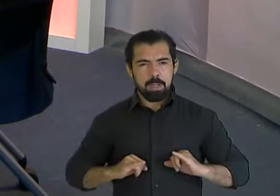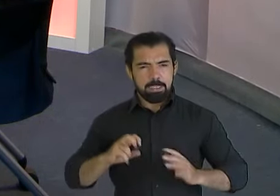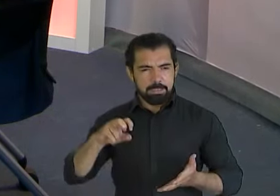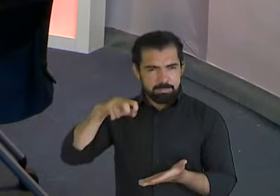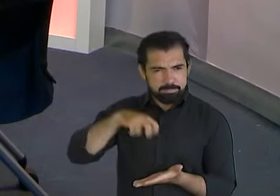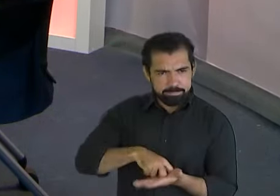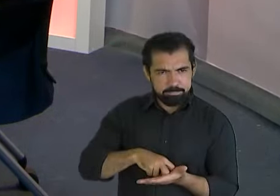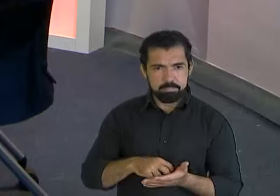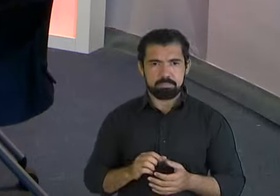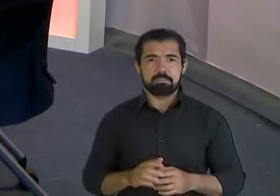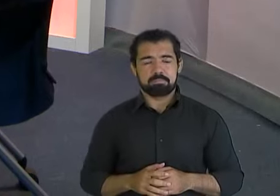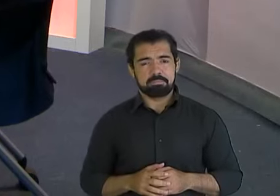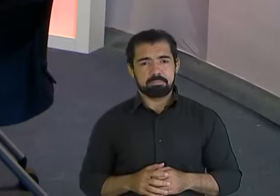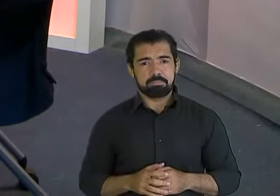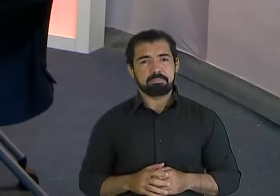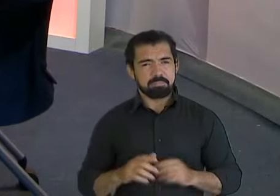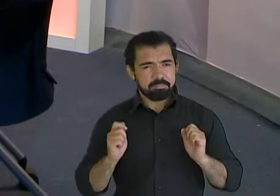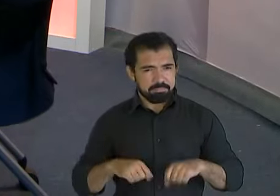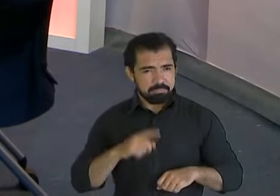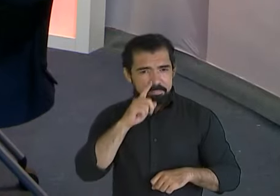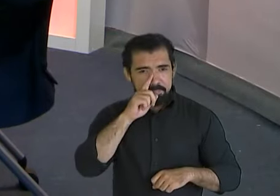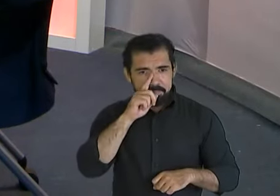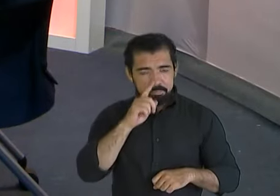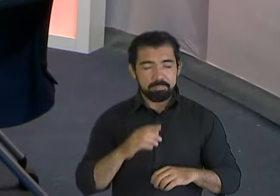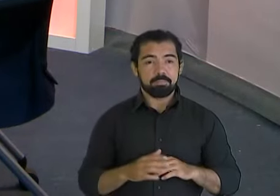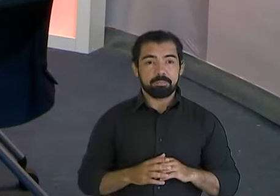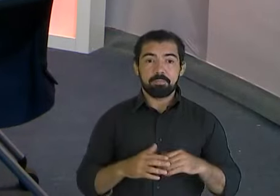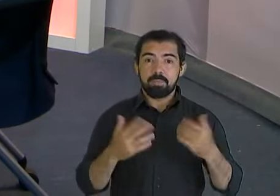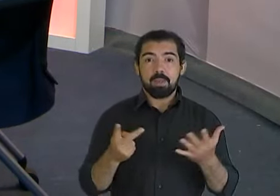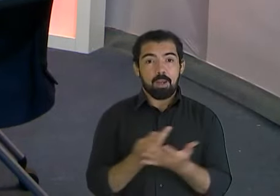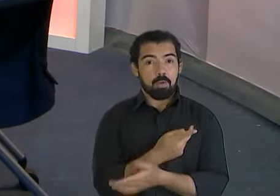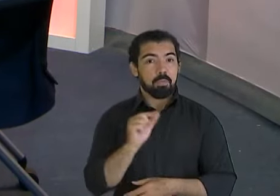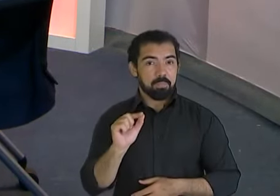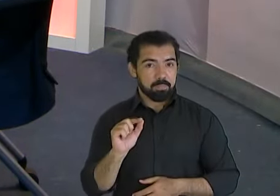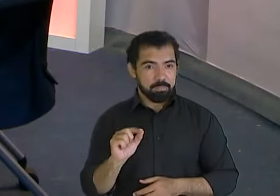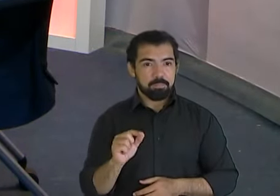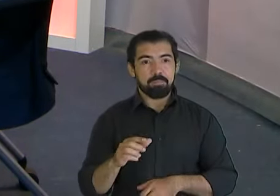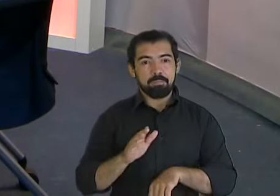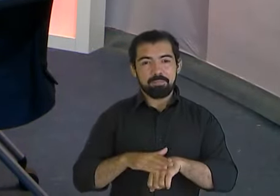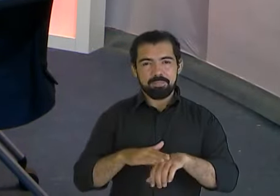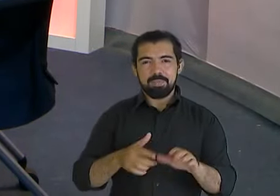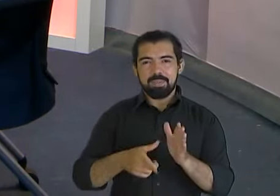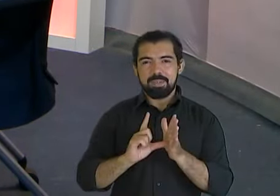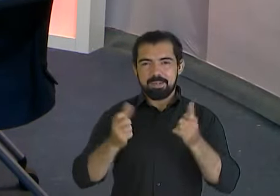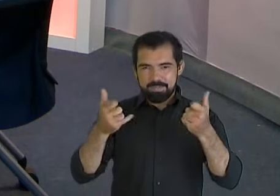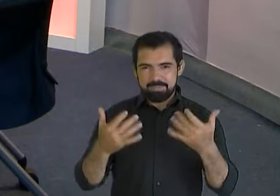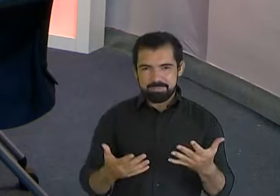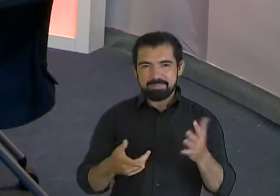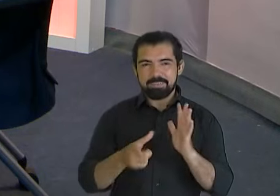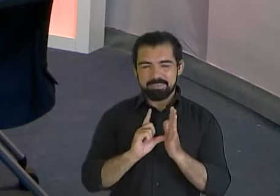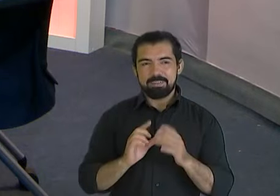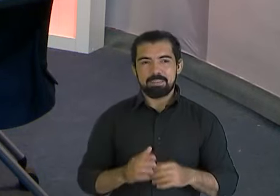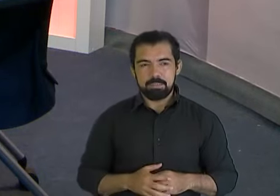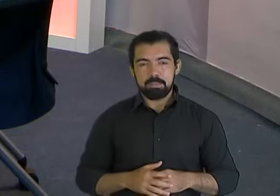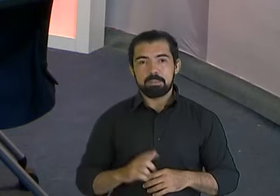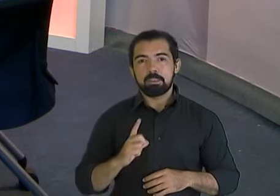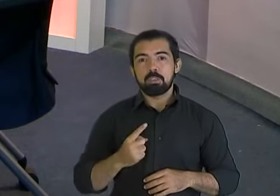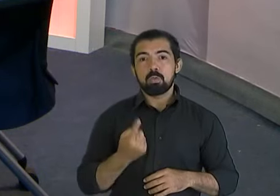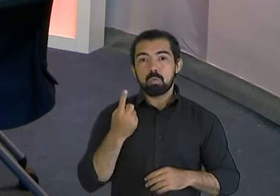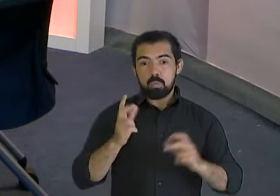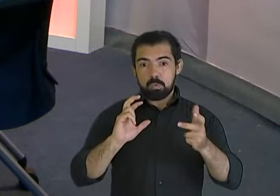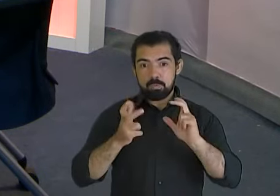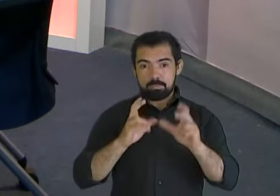essa penalidade? Pronto, Luciana. O que é que acontece? Como eu até já havia adiantado inicialmente, o único